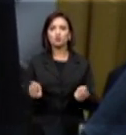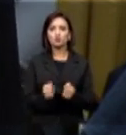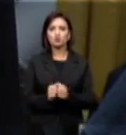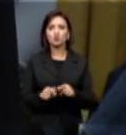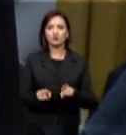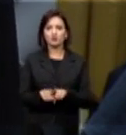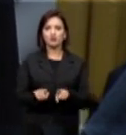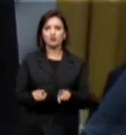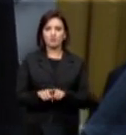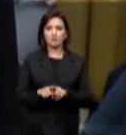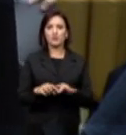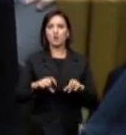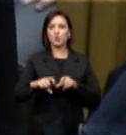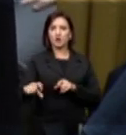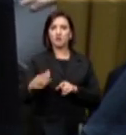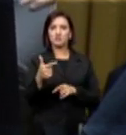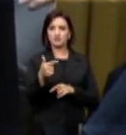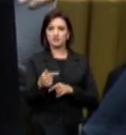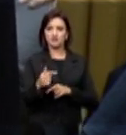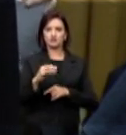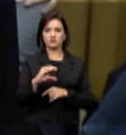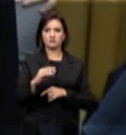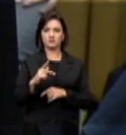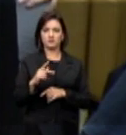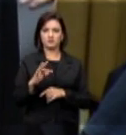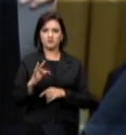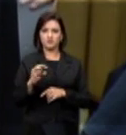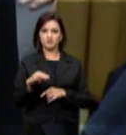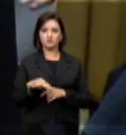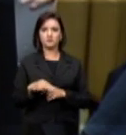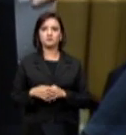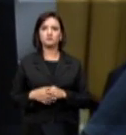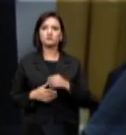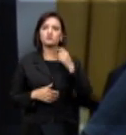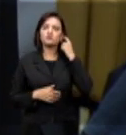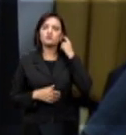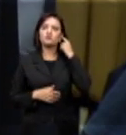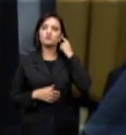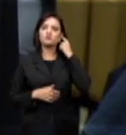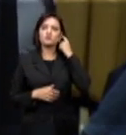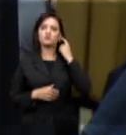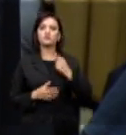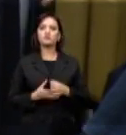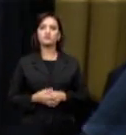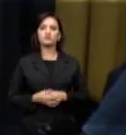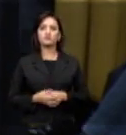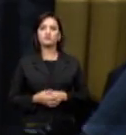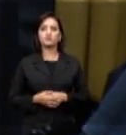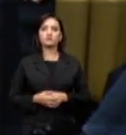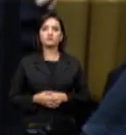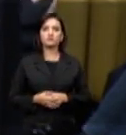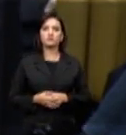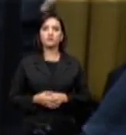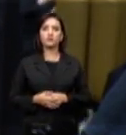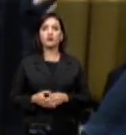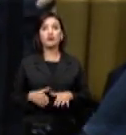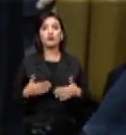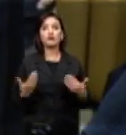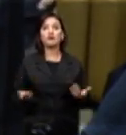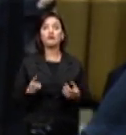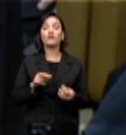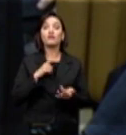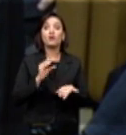linha 7 da CPTM e A previsão é de que haja investimento da